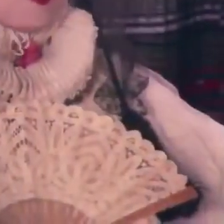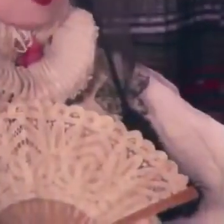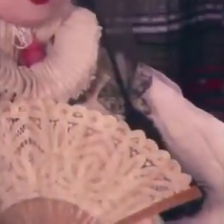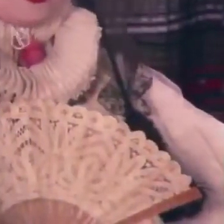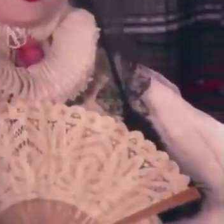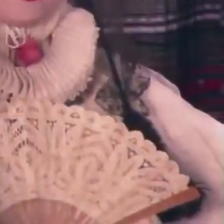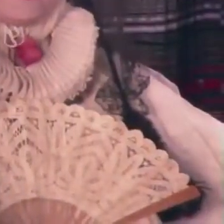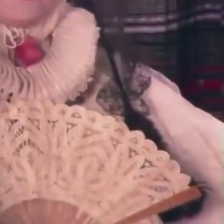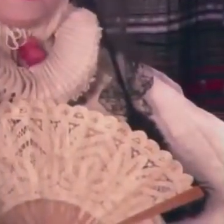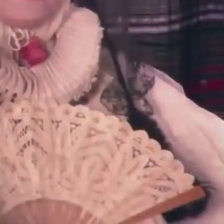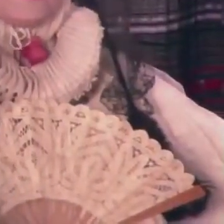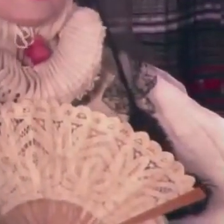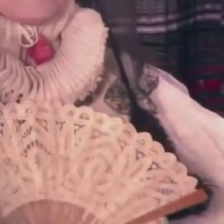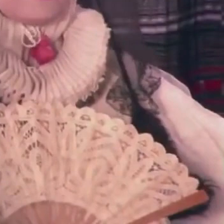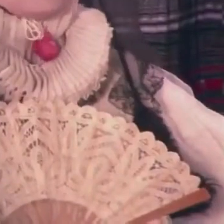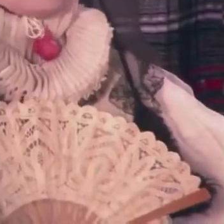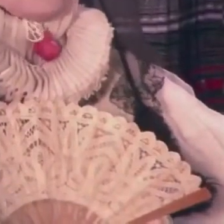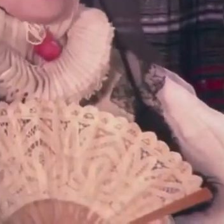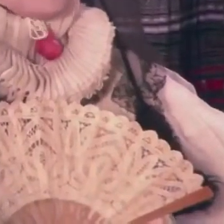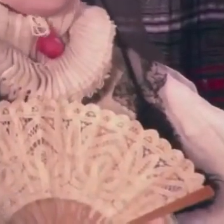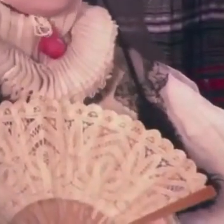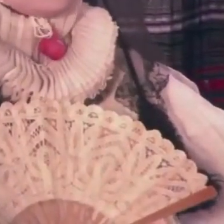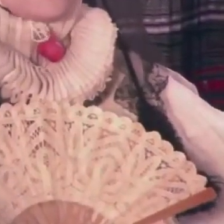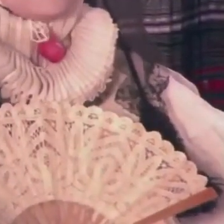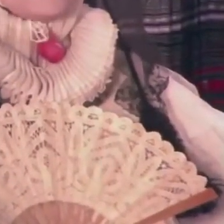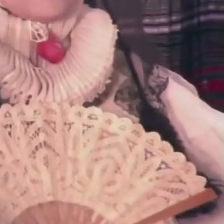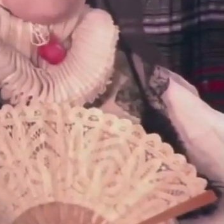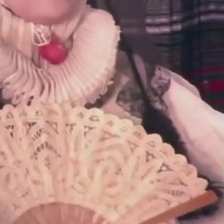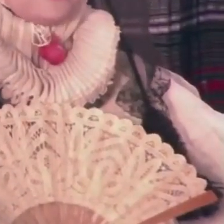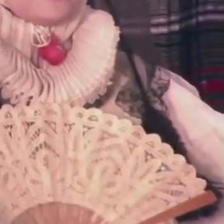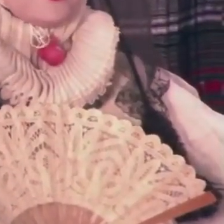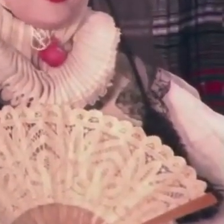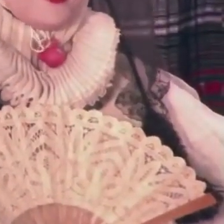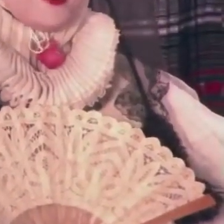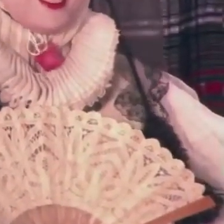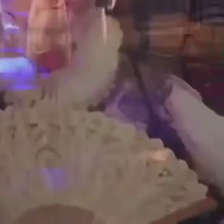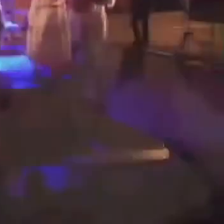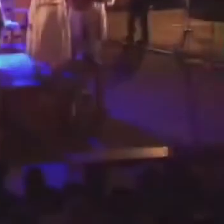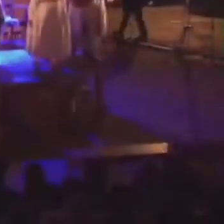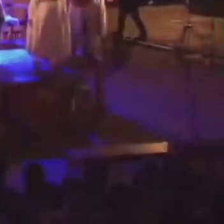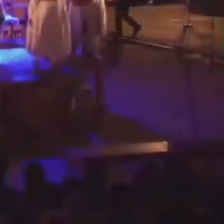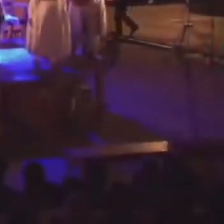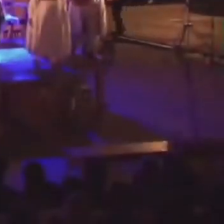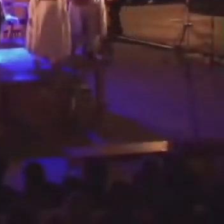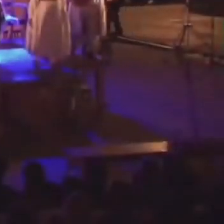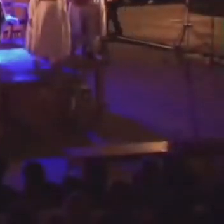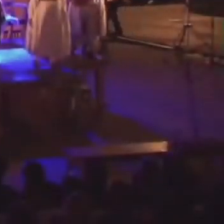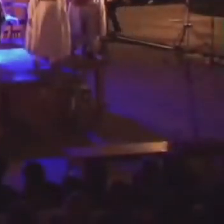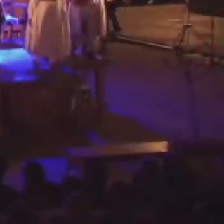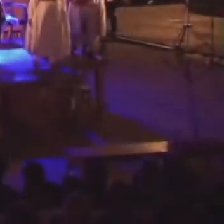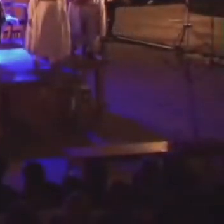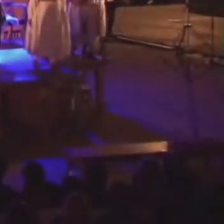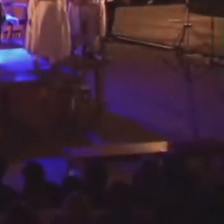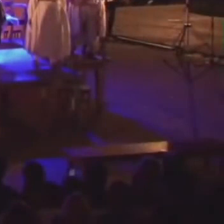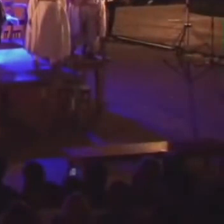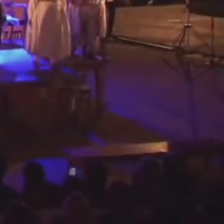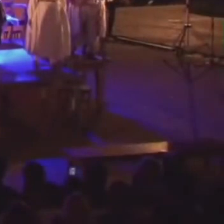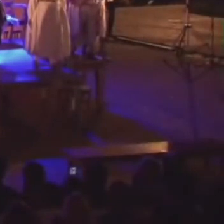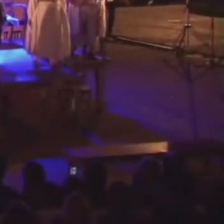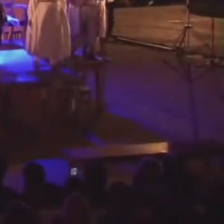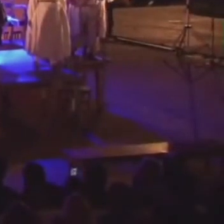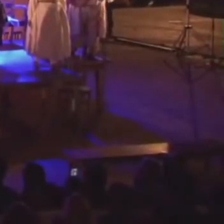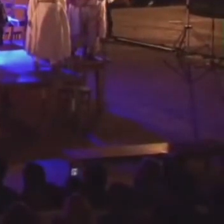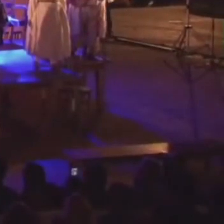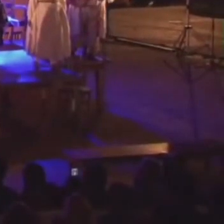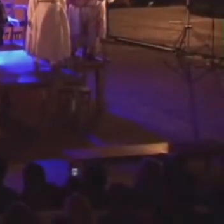Gira il mondo, gira nello spazio senza fine, come amori appena